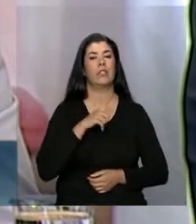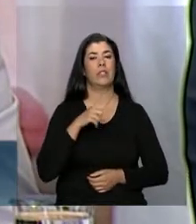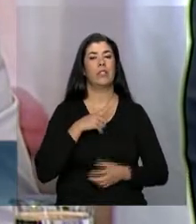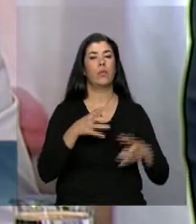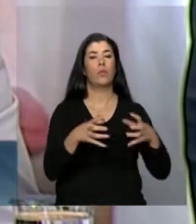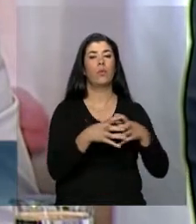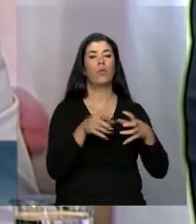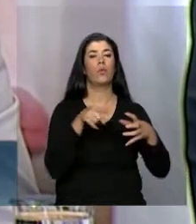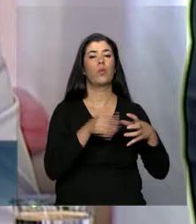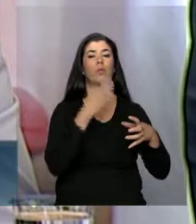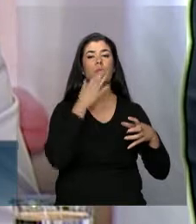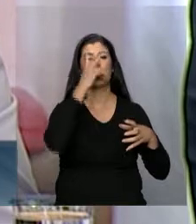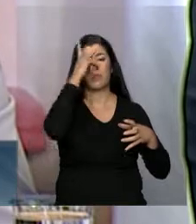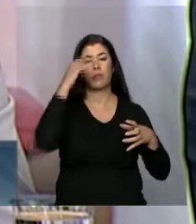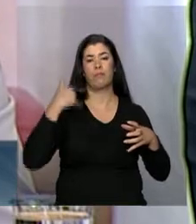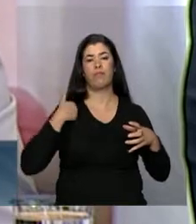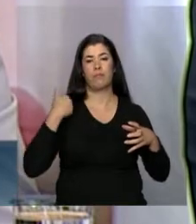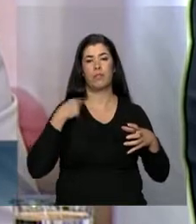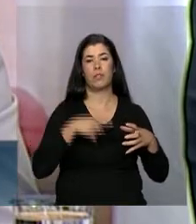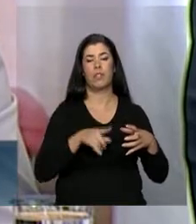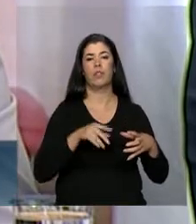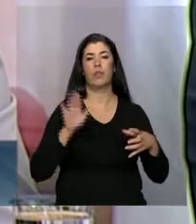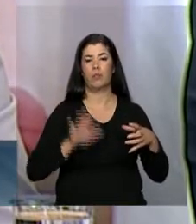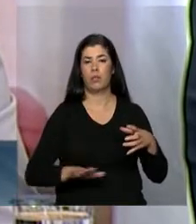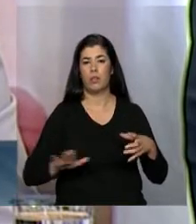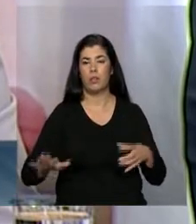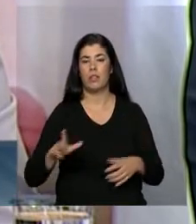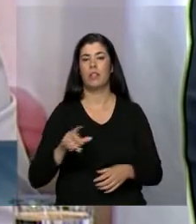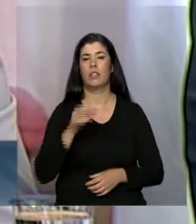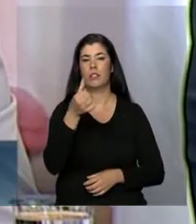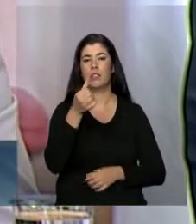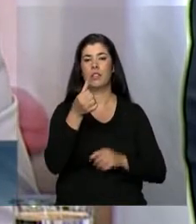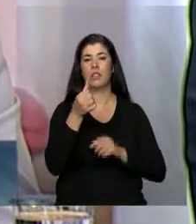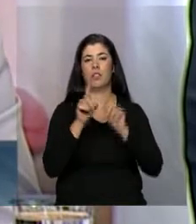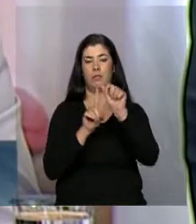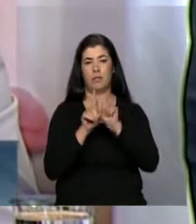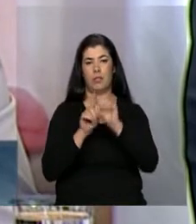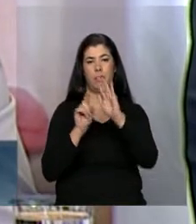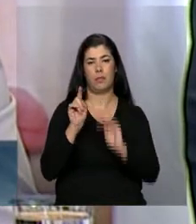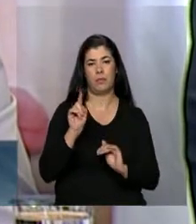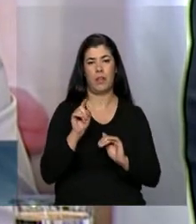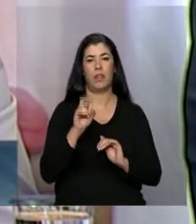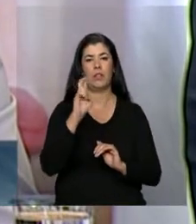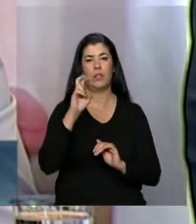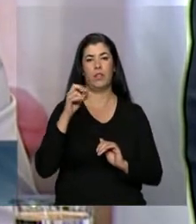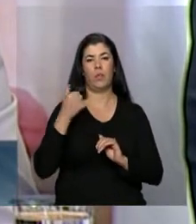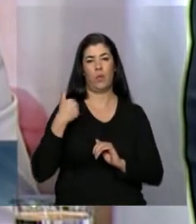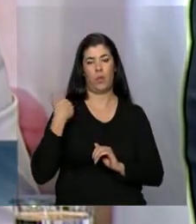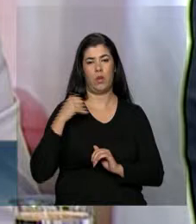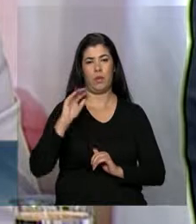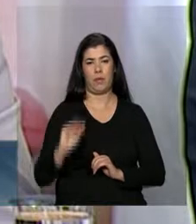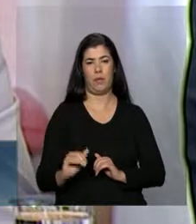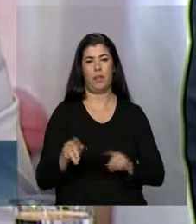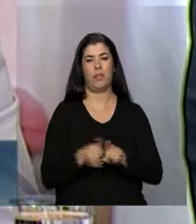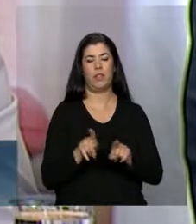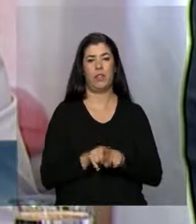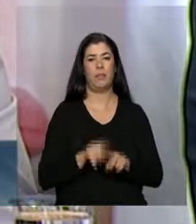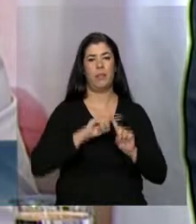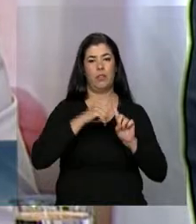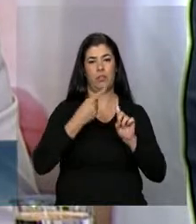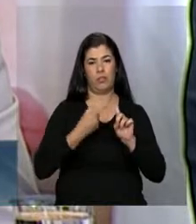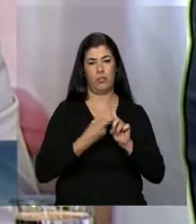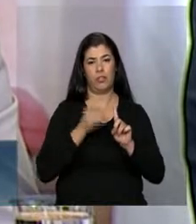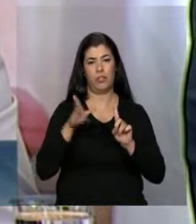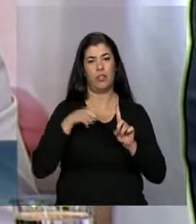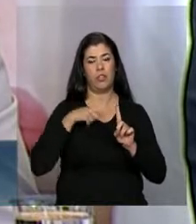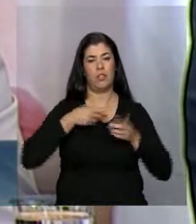grupos que foram vacinados o ano passado. As crianças de 6 meses a menores de 5 anos de idade, as gestantes e puérperas,